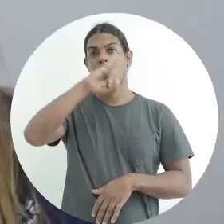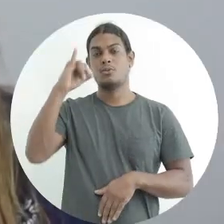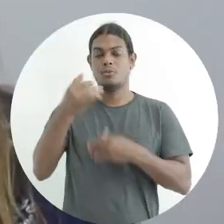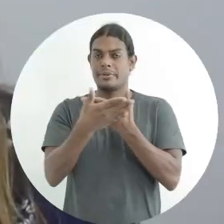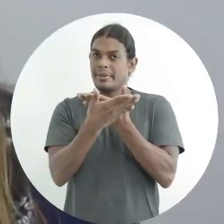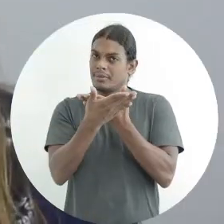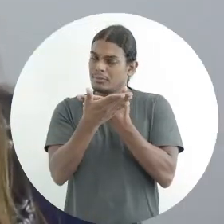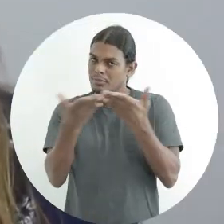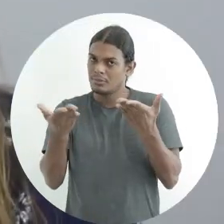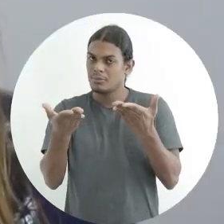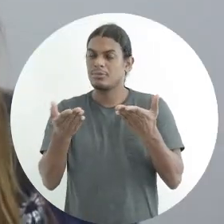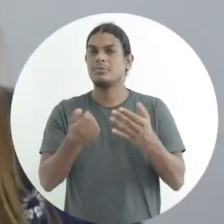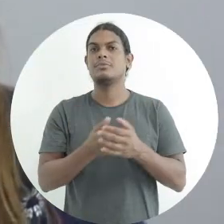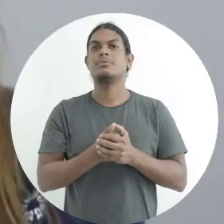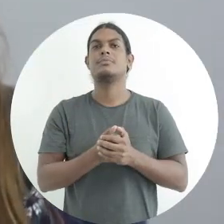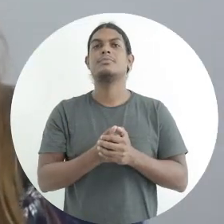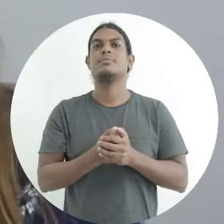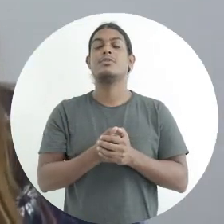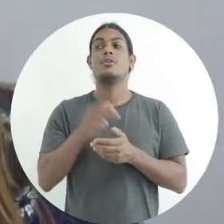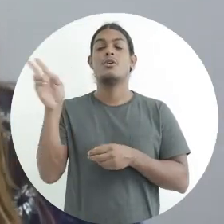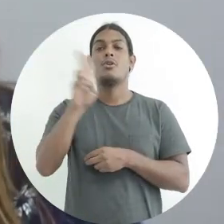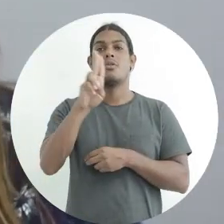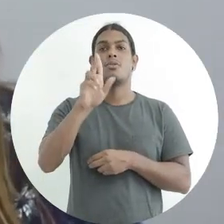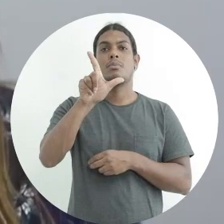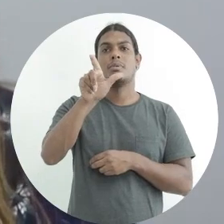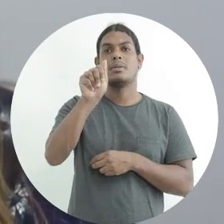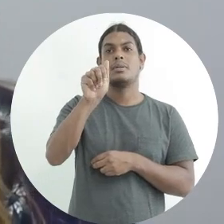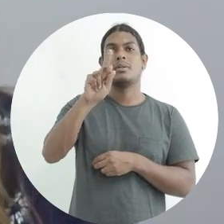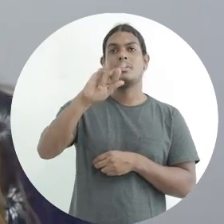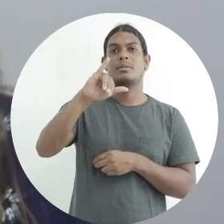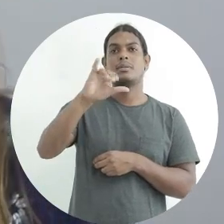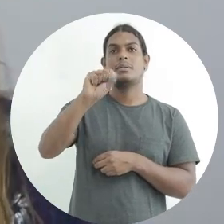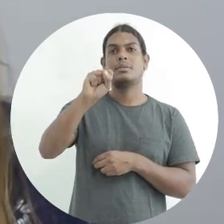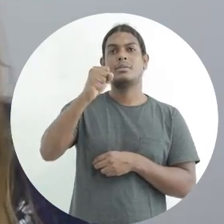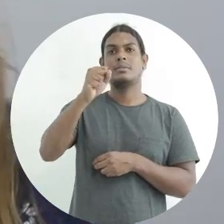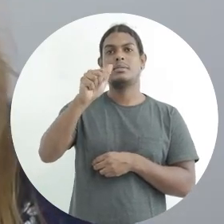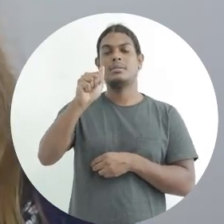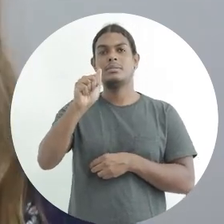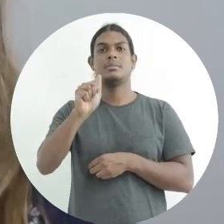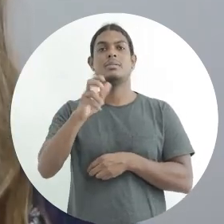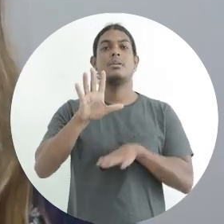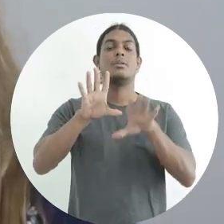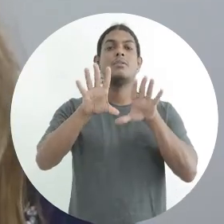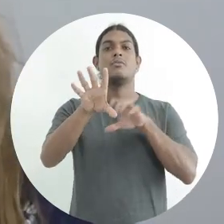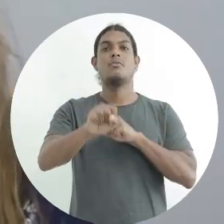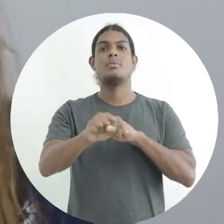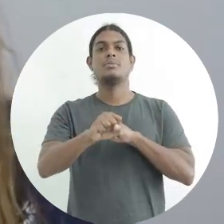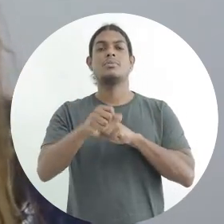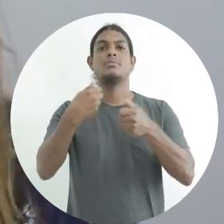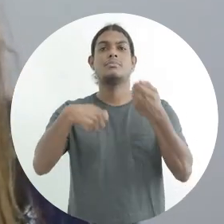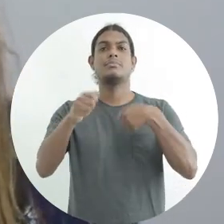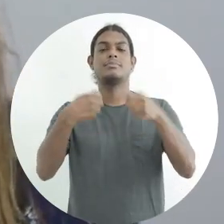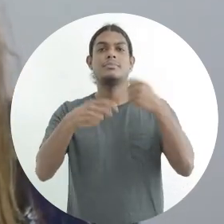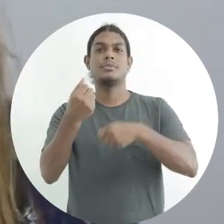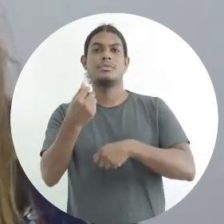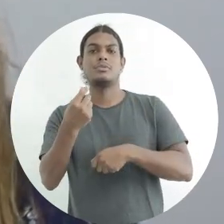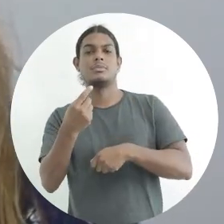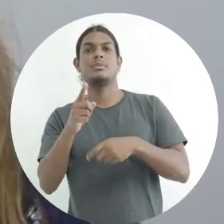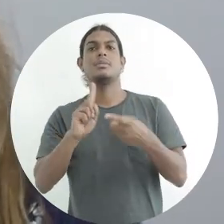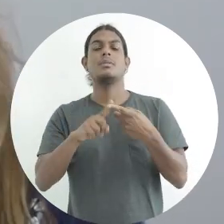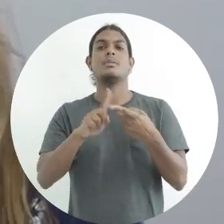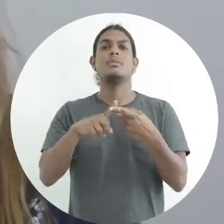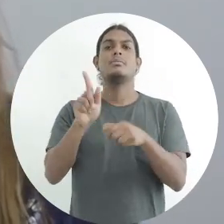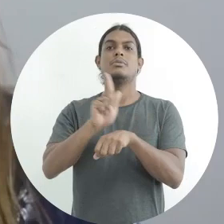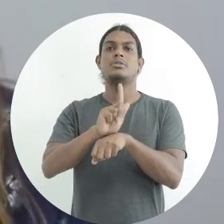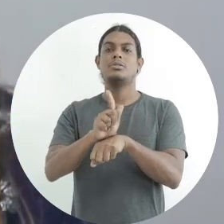Olá, meu querido estudante, meu nome é Larissa Maia, minha formação é em Economia, tenho um mestrado em Gestão